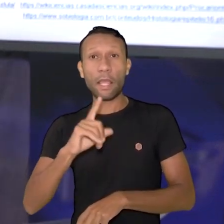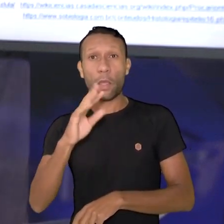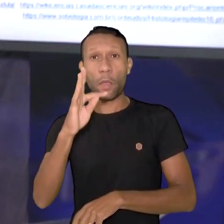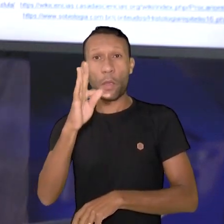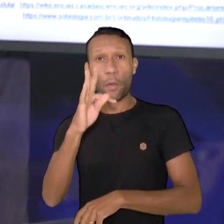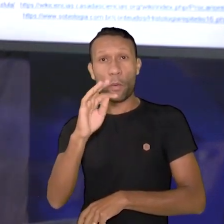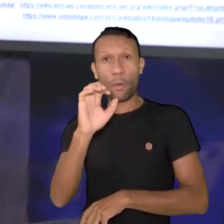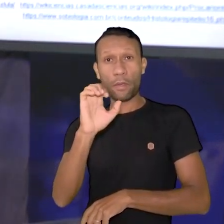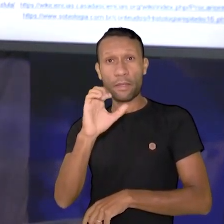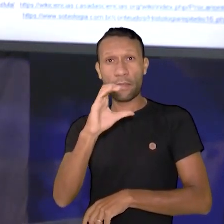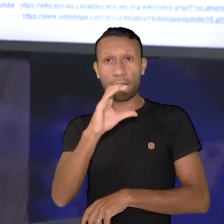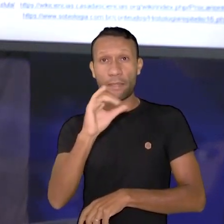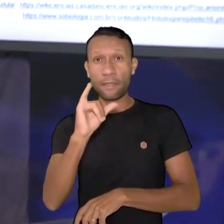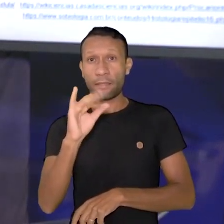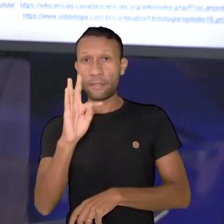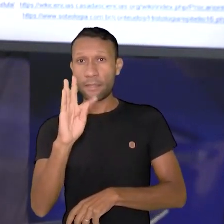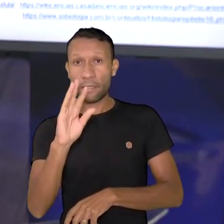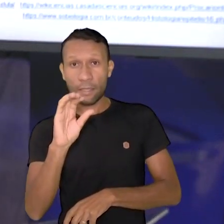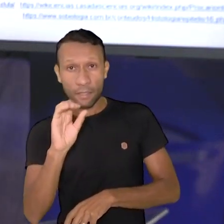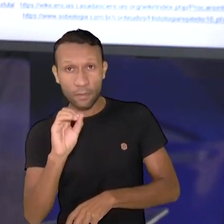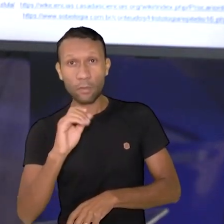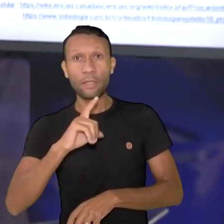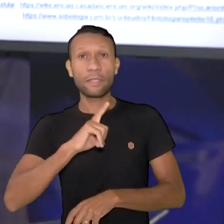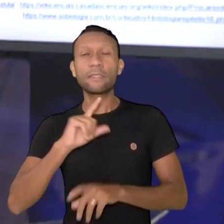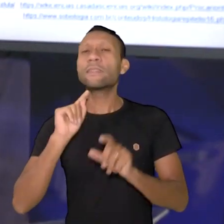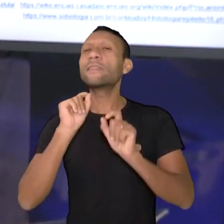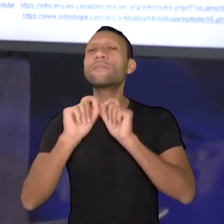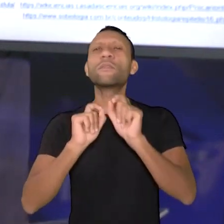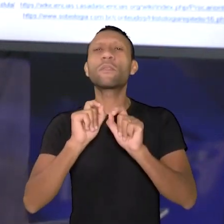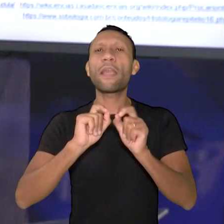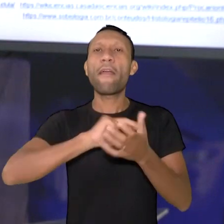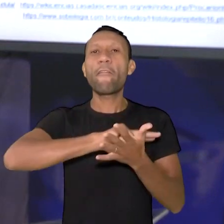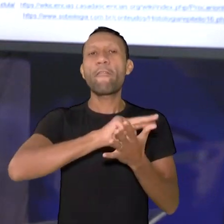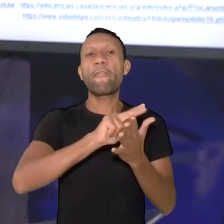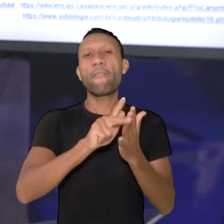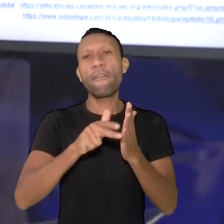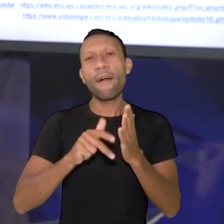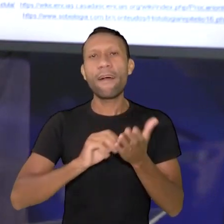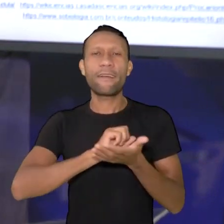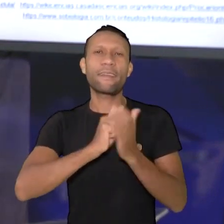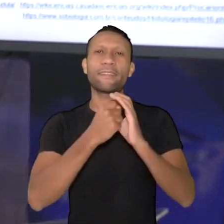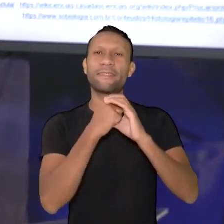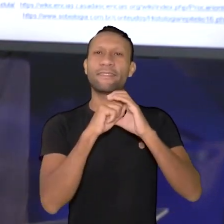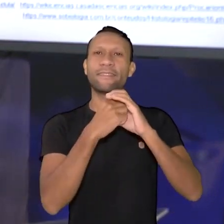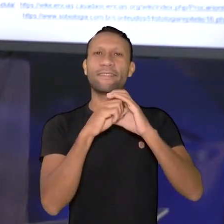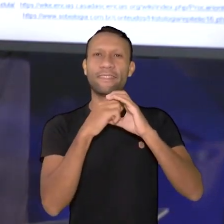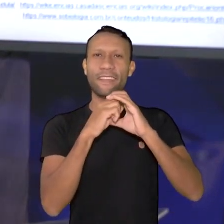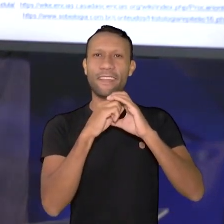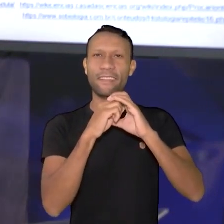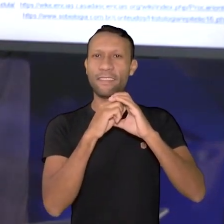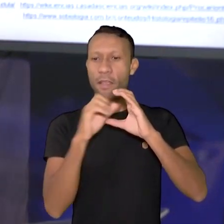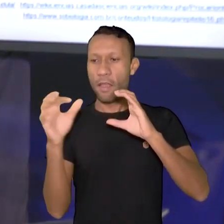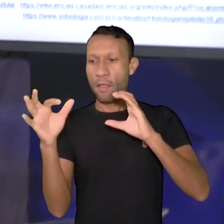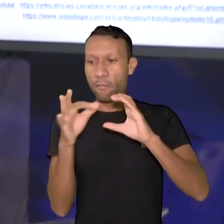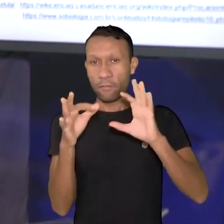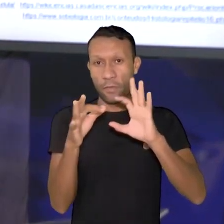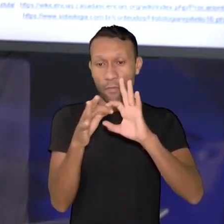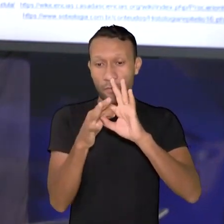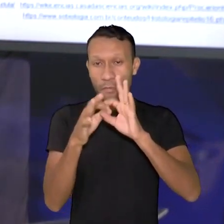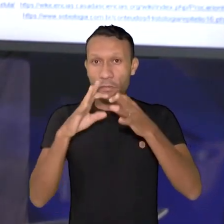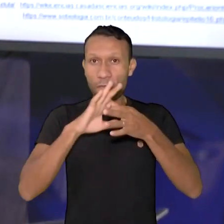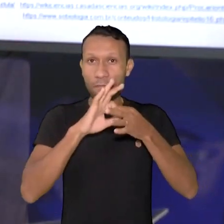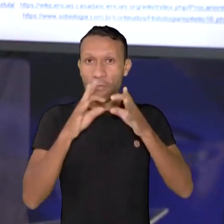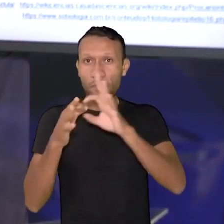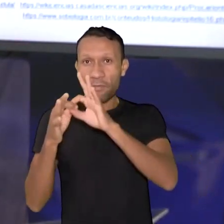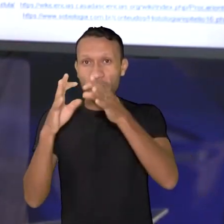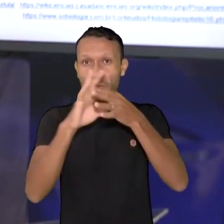é quando eu tenho várias células e essas células vão desempenhar uma função. Quando eu junto elas e elas desempenham função,